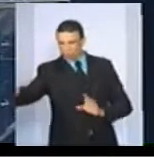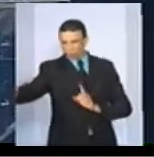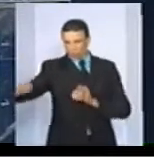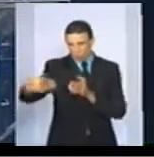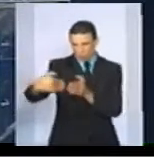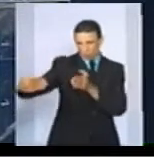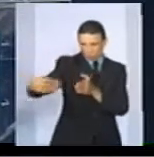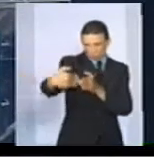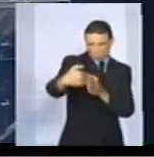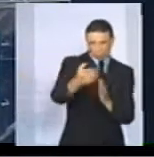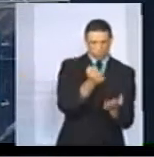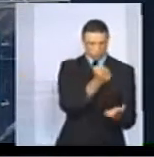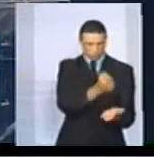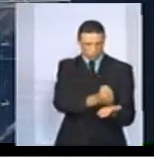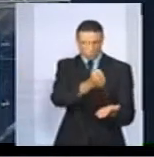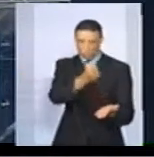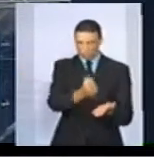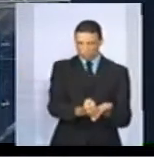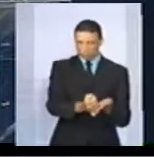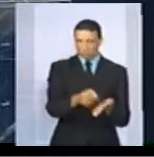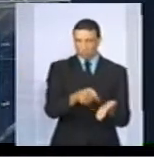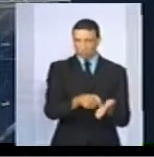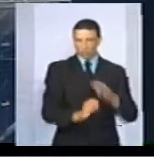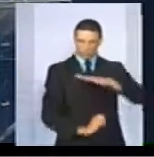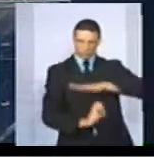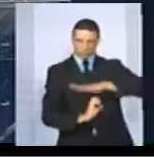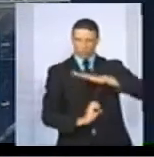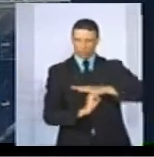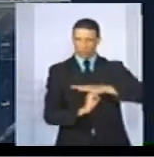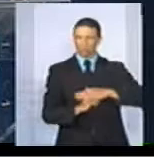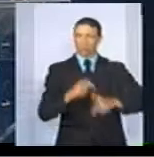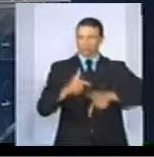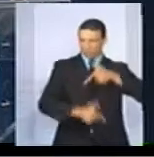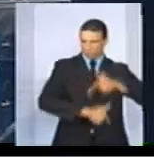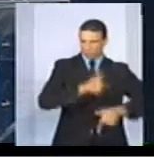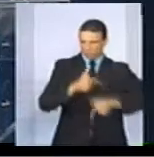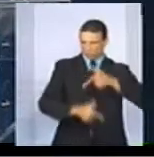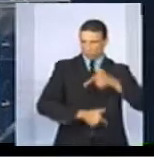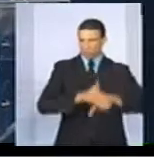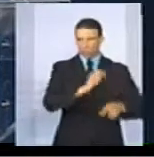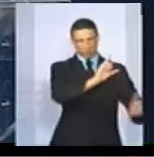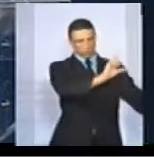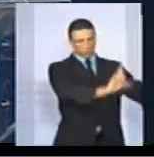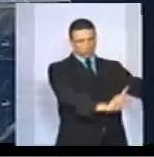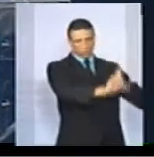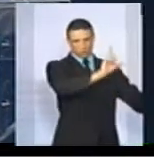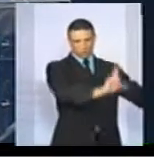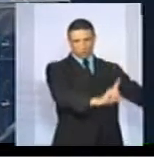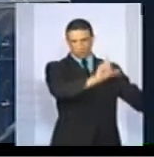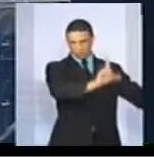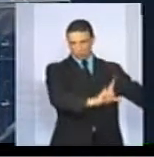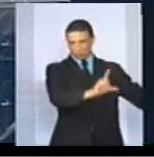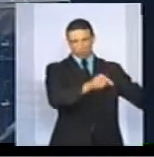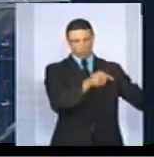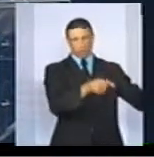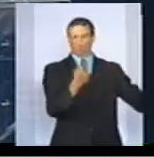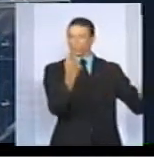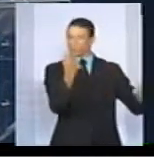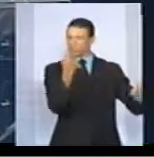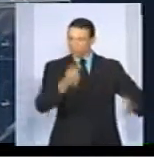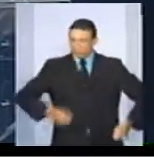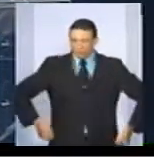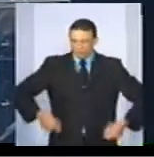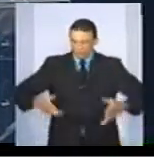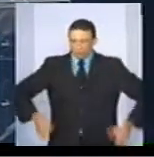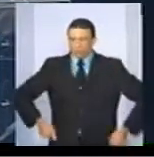contratos pretéritos as empresas prestadoras de serviços de TVA vão ter que gastar pouco mais de